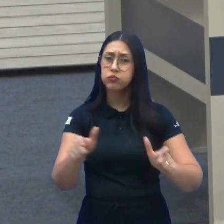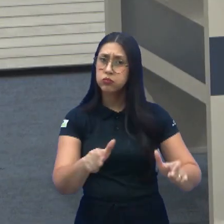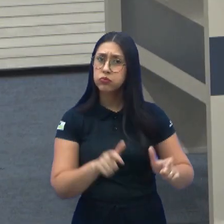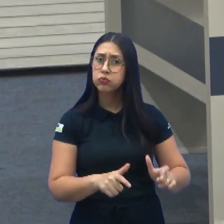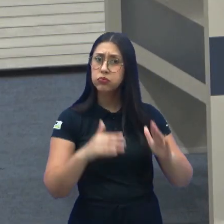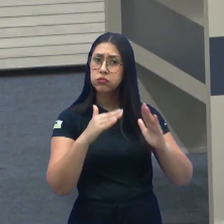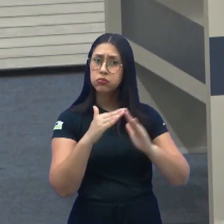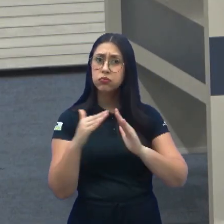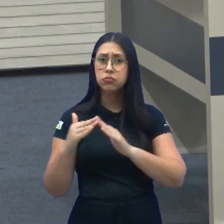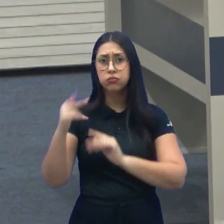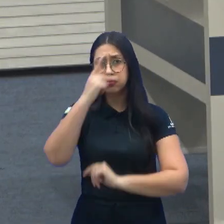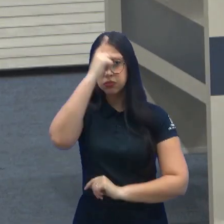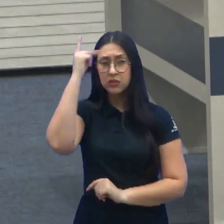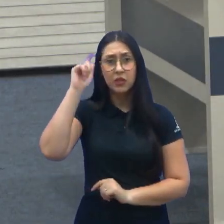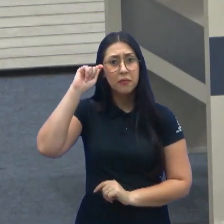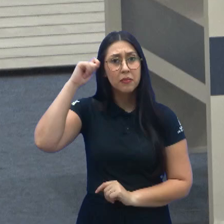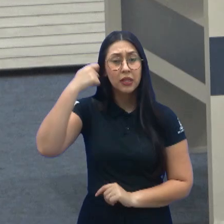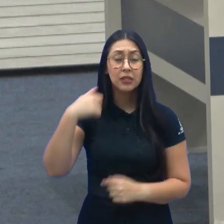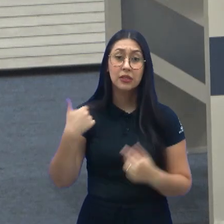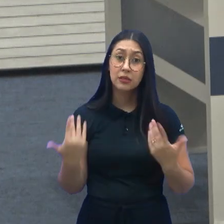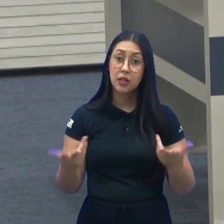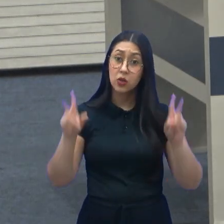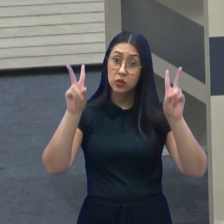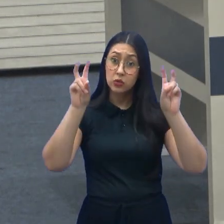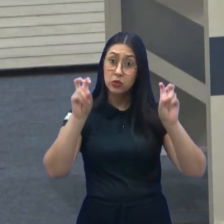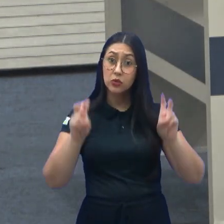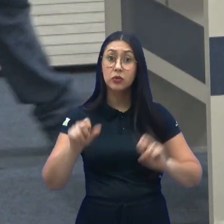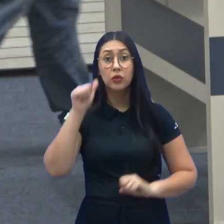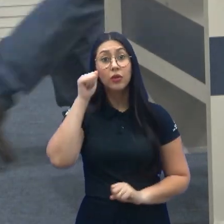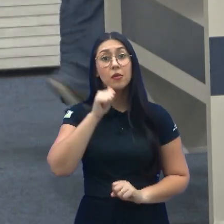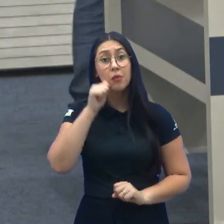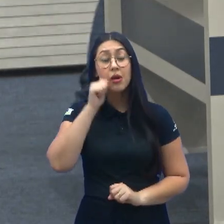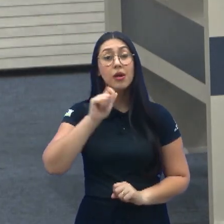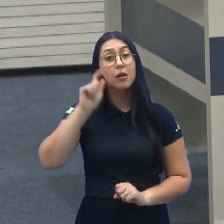pessoas negras. Então, a pauta das mulheres negras